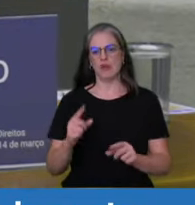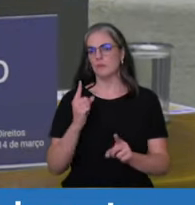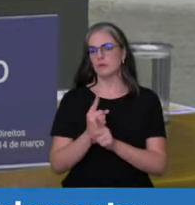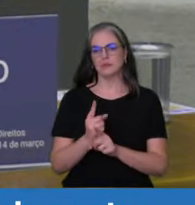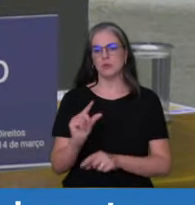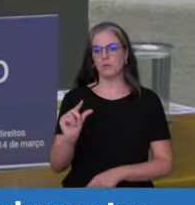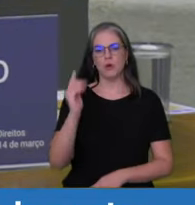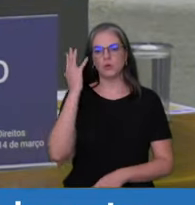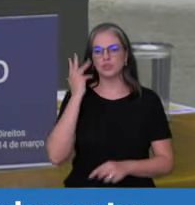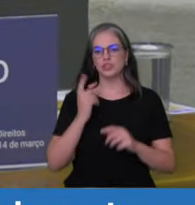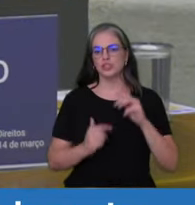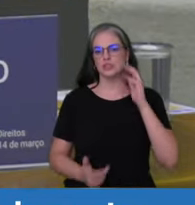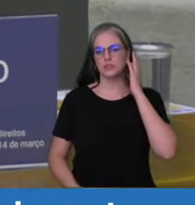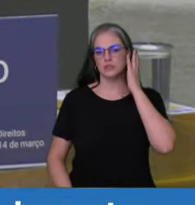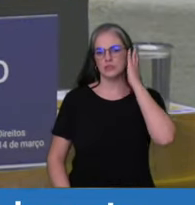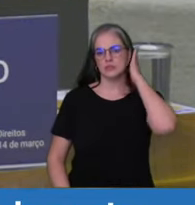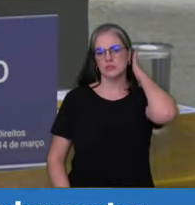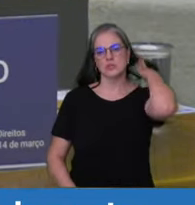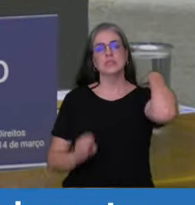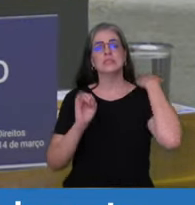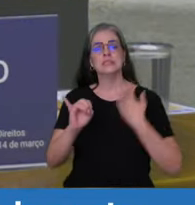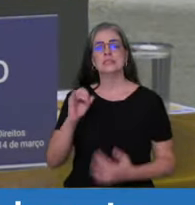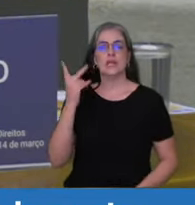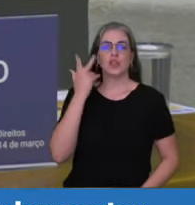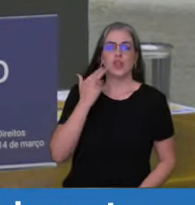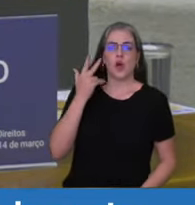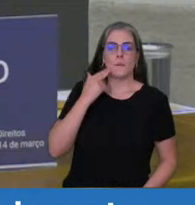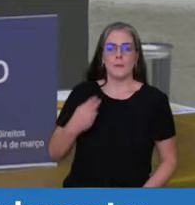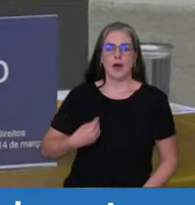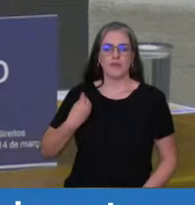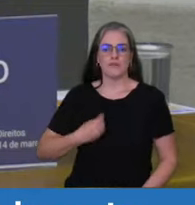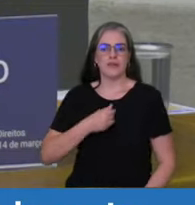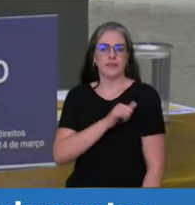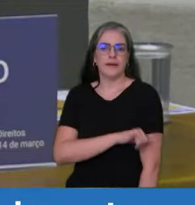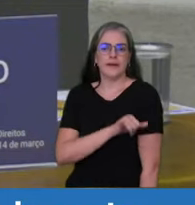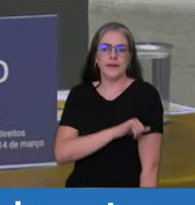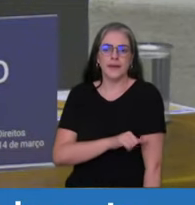vivesse em condições normais no estado do Rio de Janeiro.